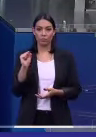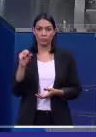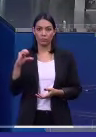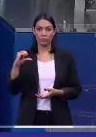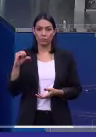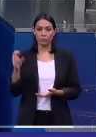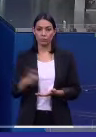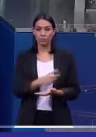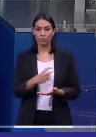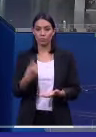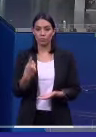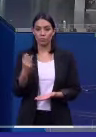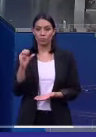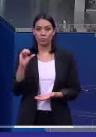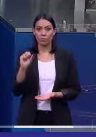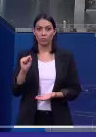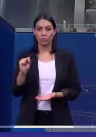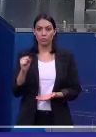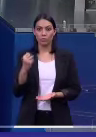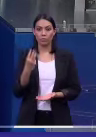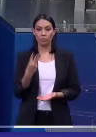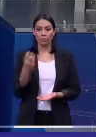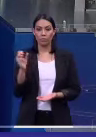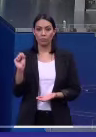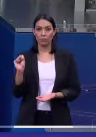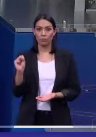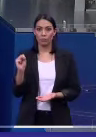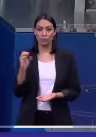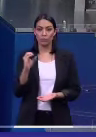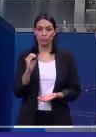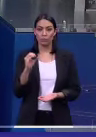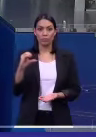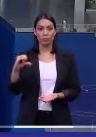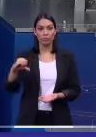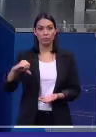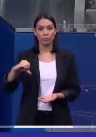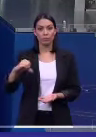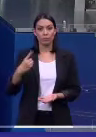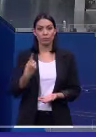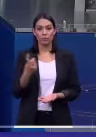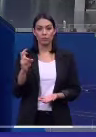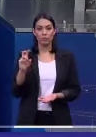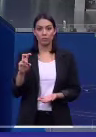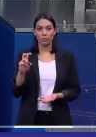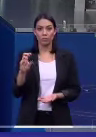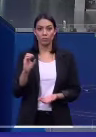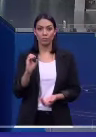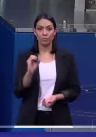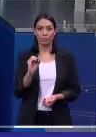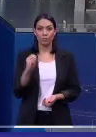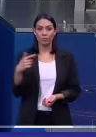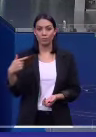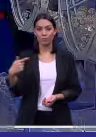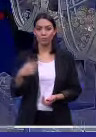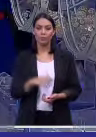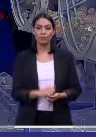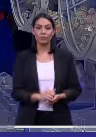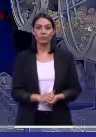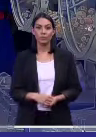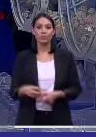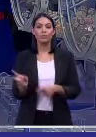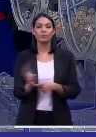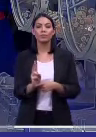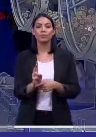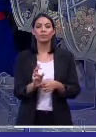Quina. 18, 38, 09, 15 e 07.